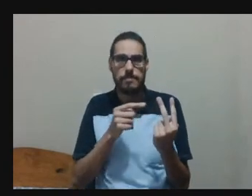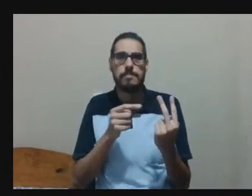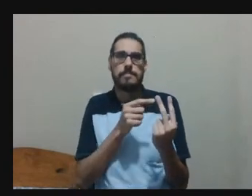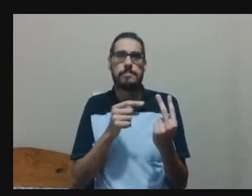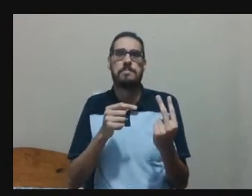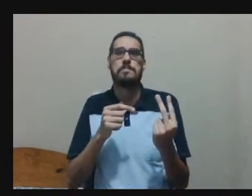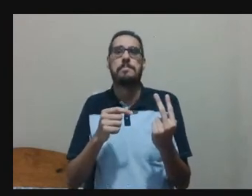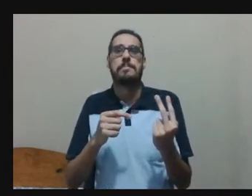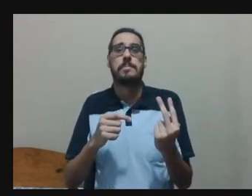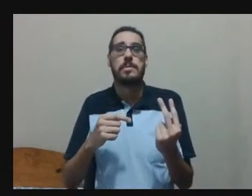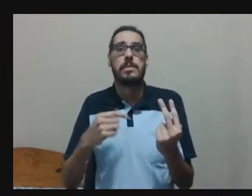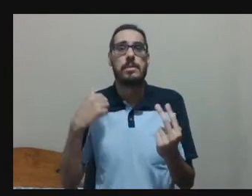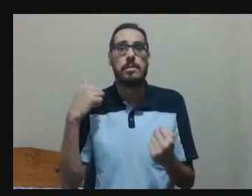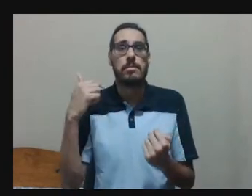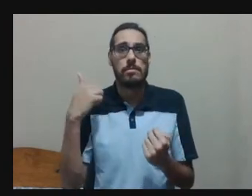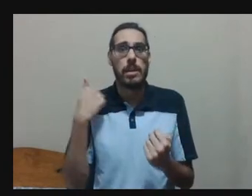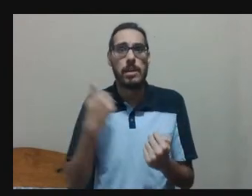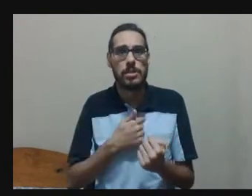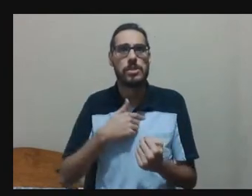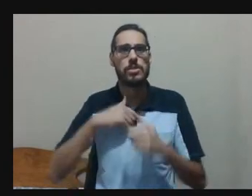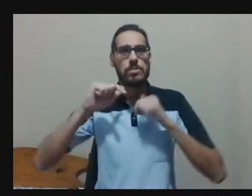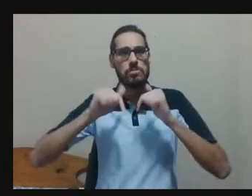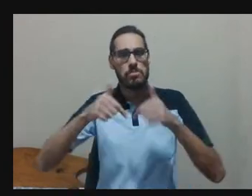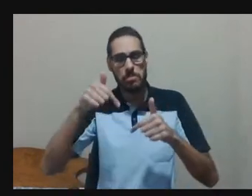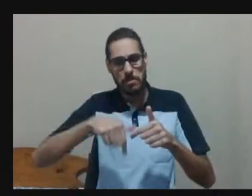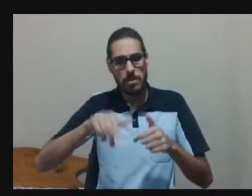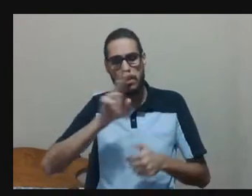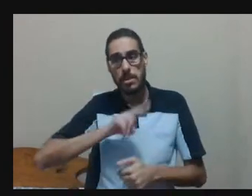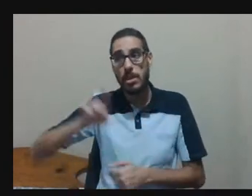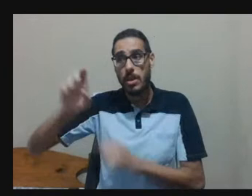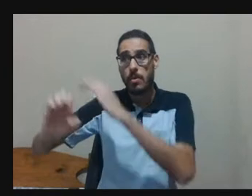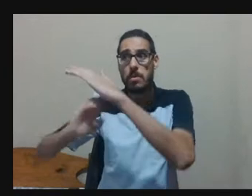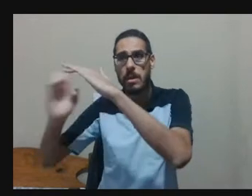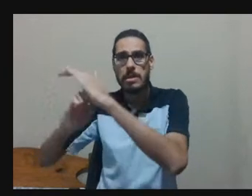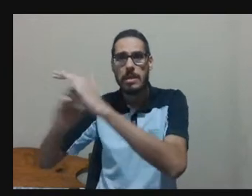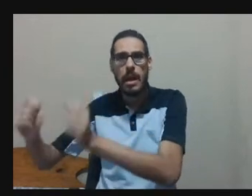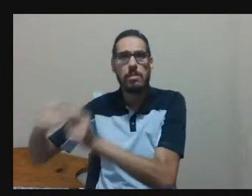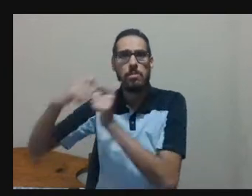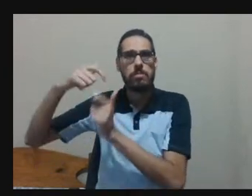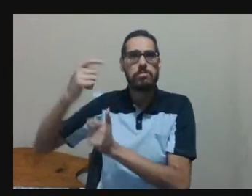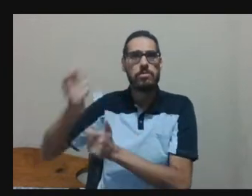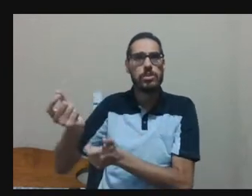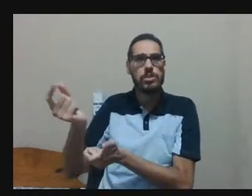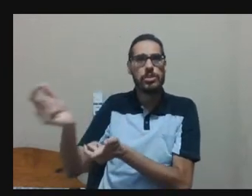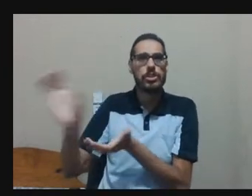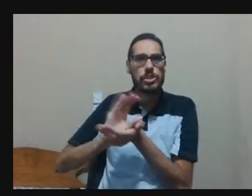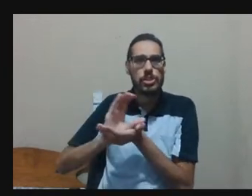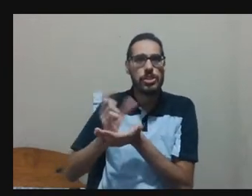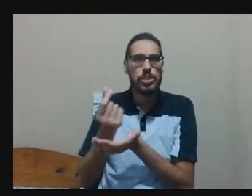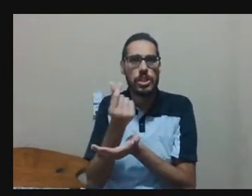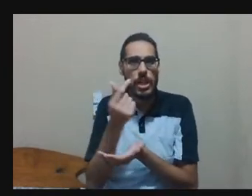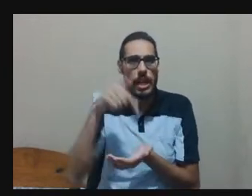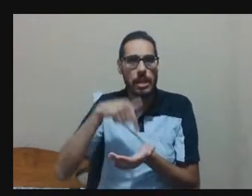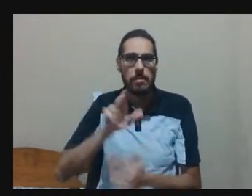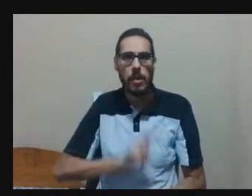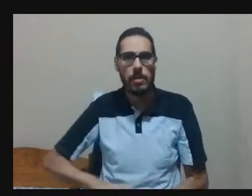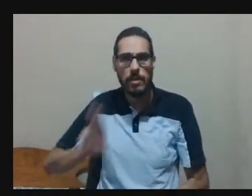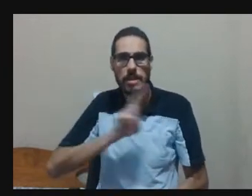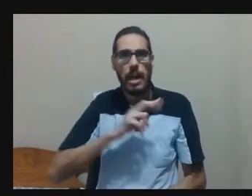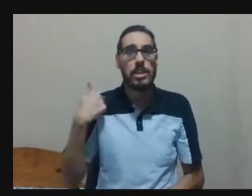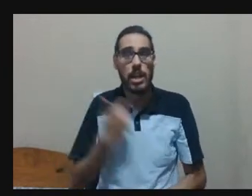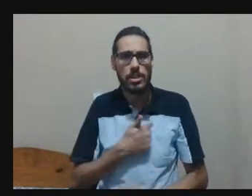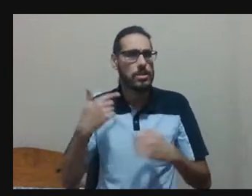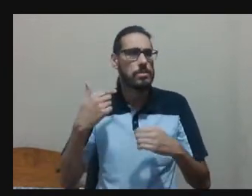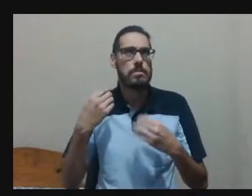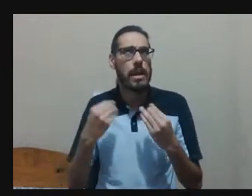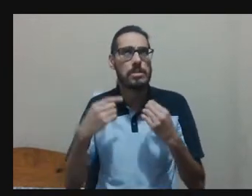que o empresário doe dinheiro para a universidade. Muito mais que alegria, nós temos que ter competência, credibilidade, comprometimento. Isso sim